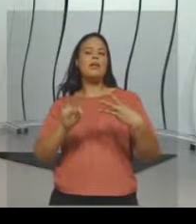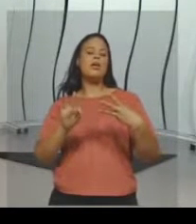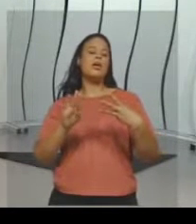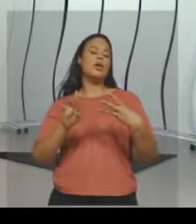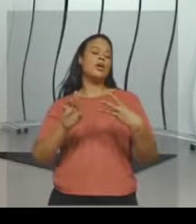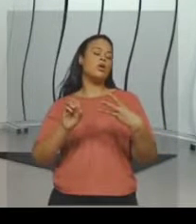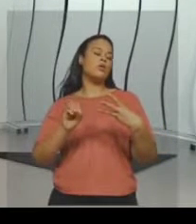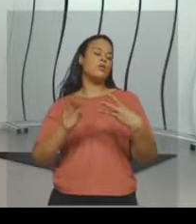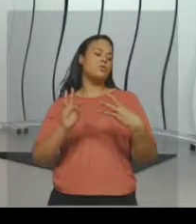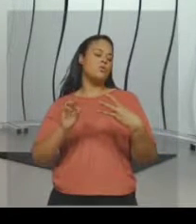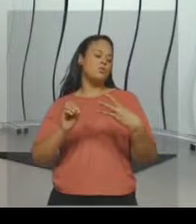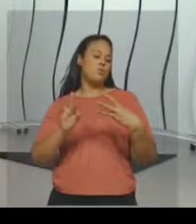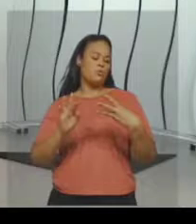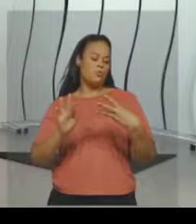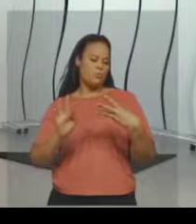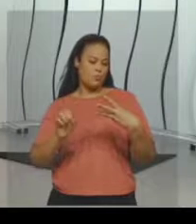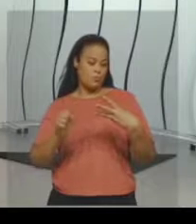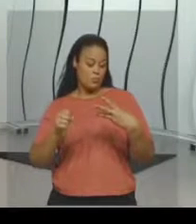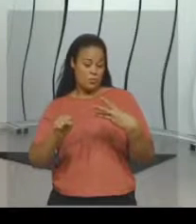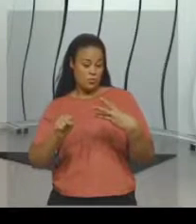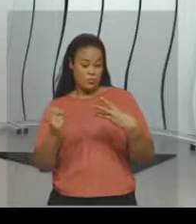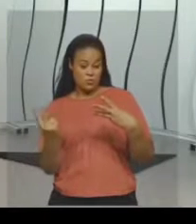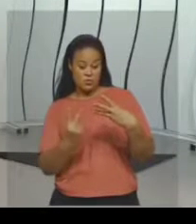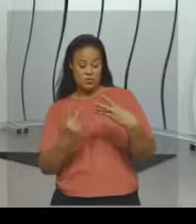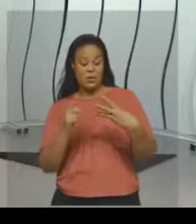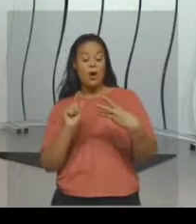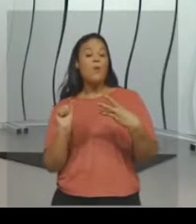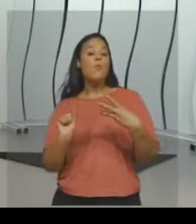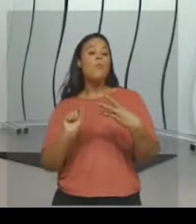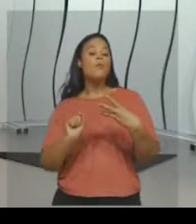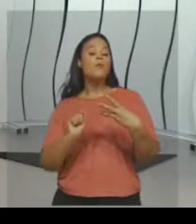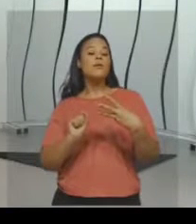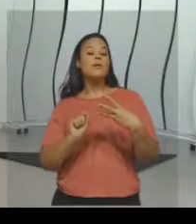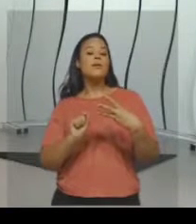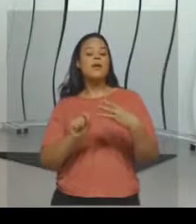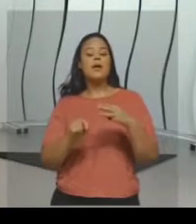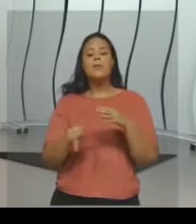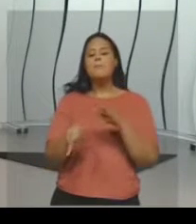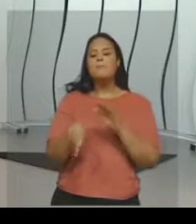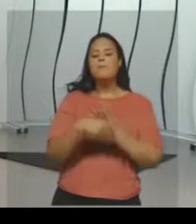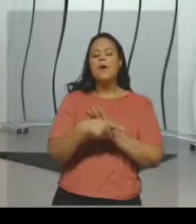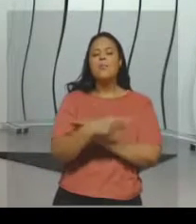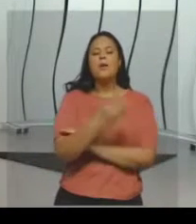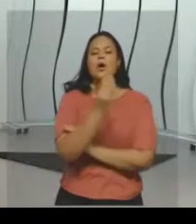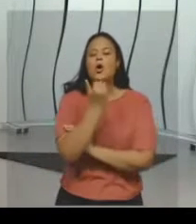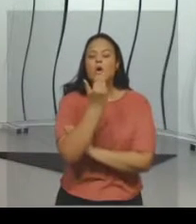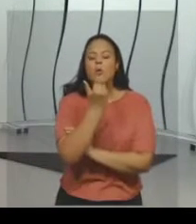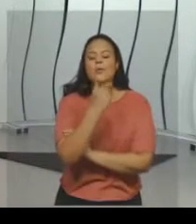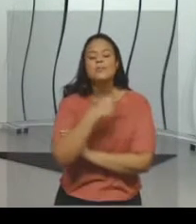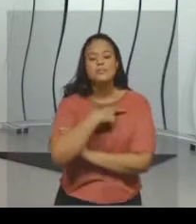forma. Ser autótrofo significa ser capaz de produzir o próprio alimento. E ser